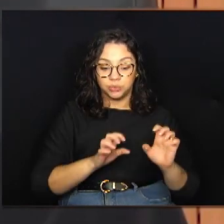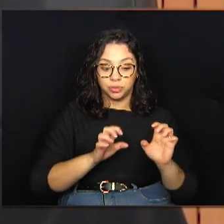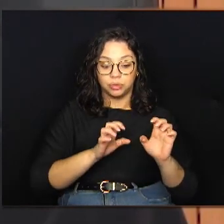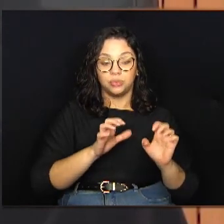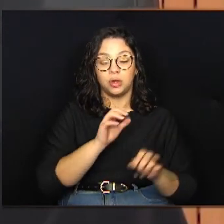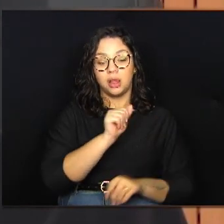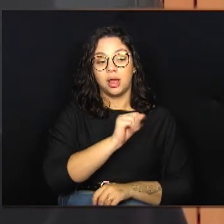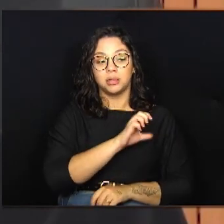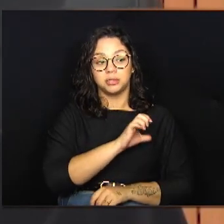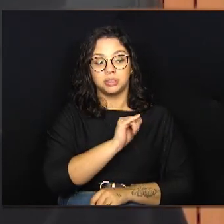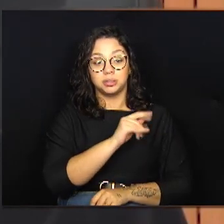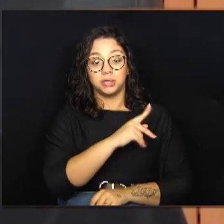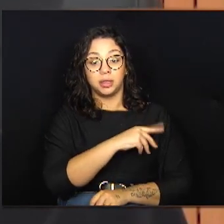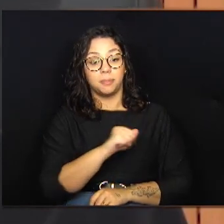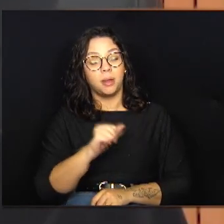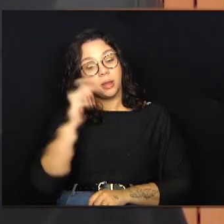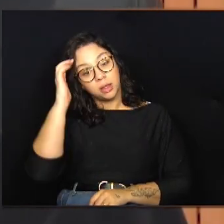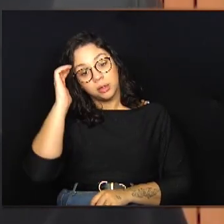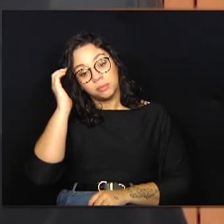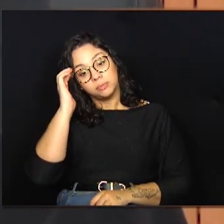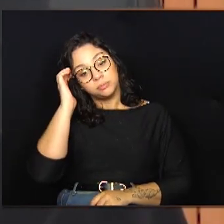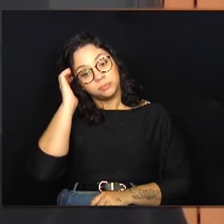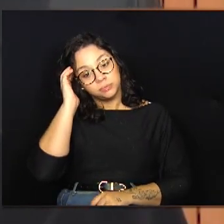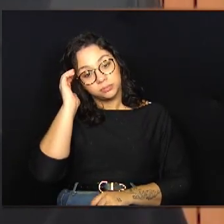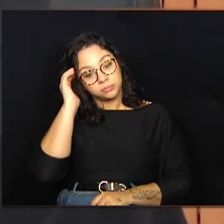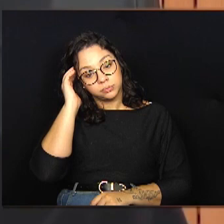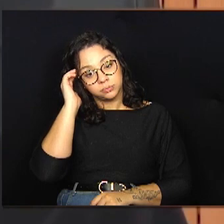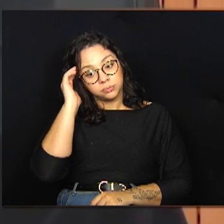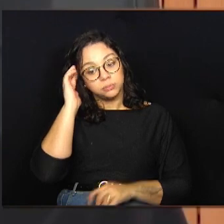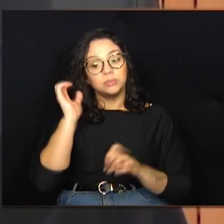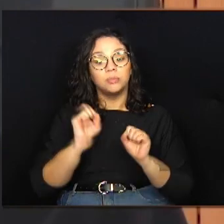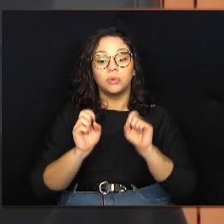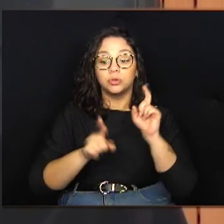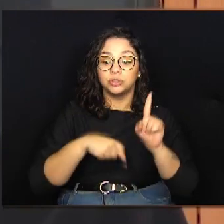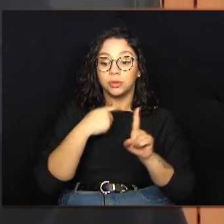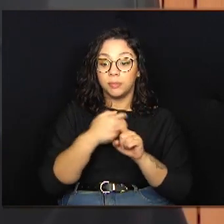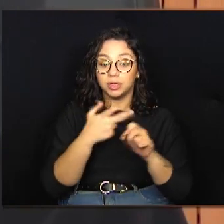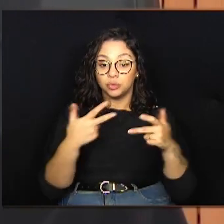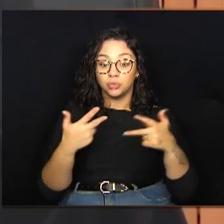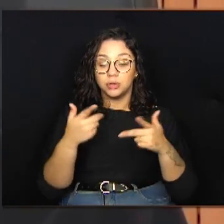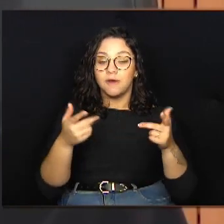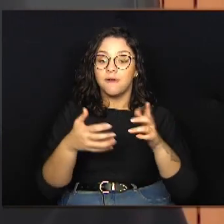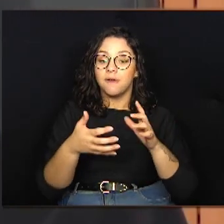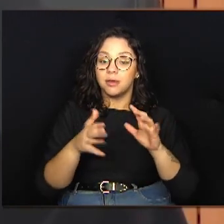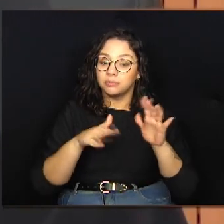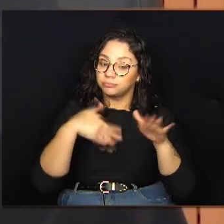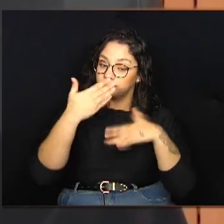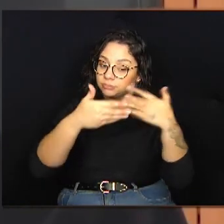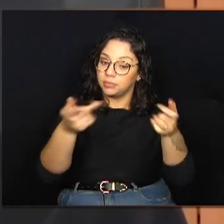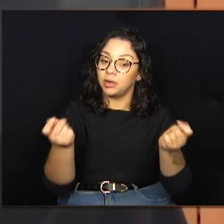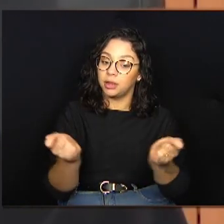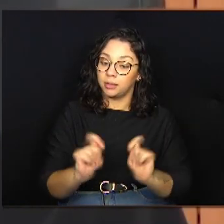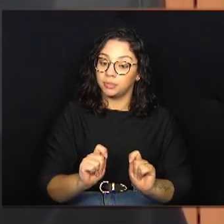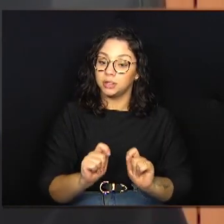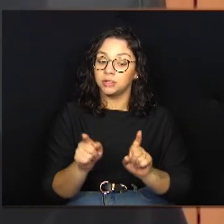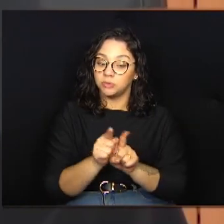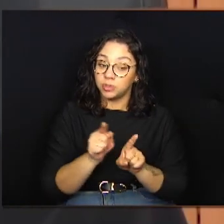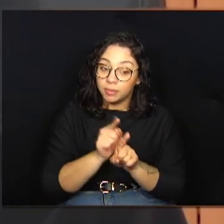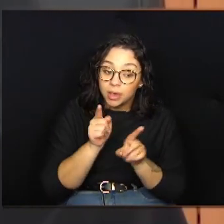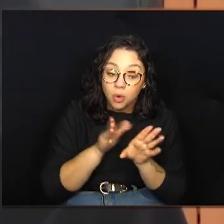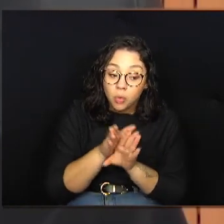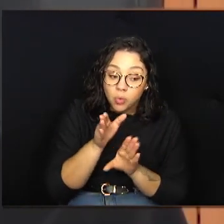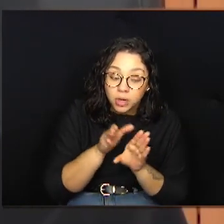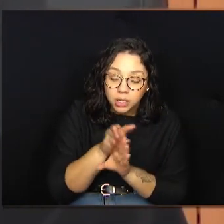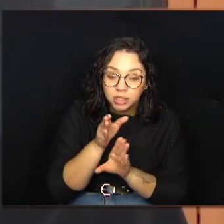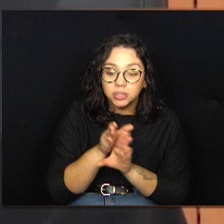gente potencialmente pode passar a ter muito mais processos de formação, de orientação